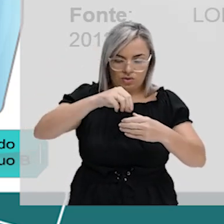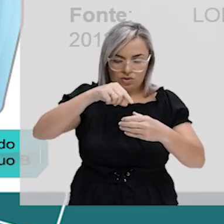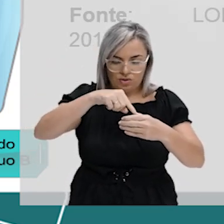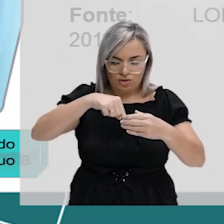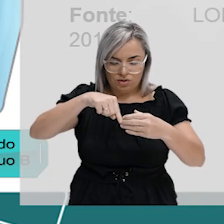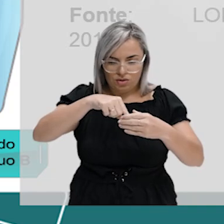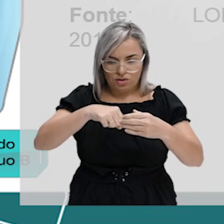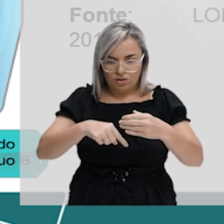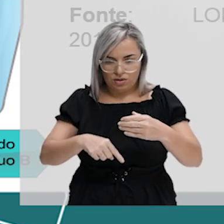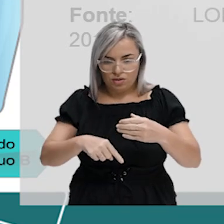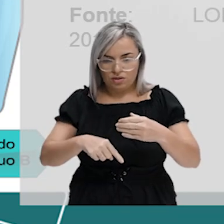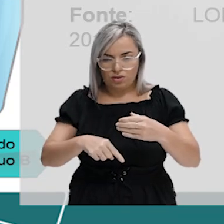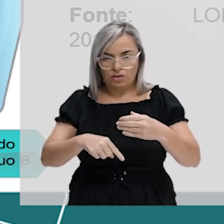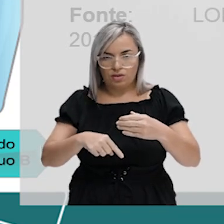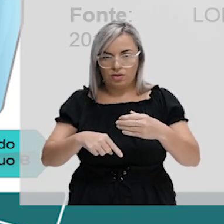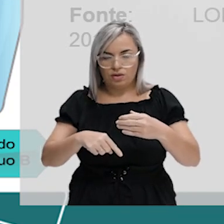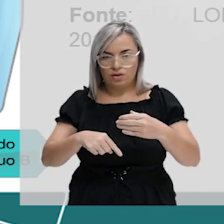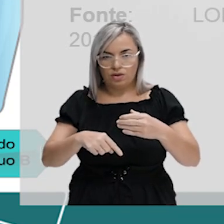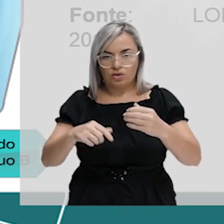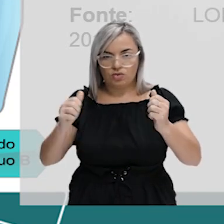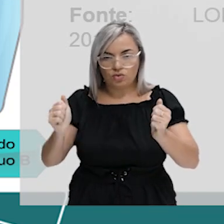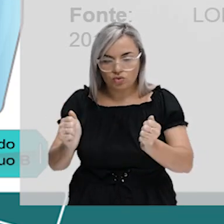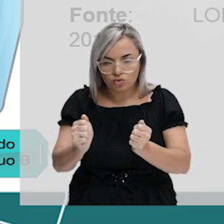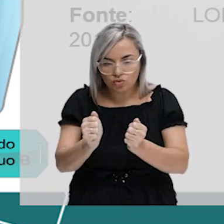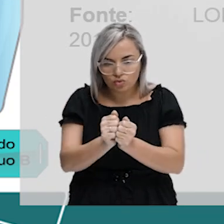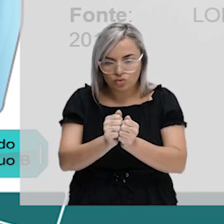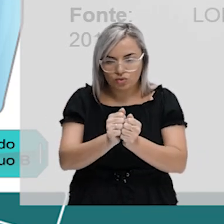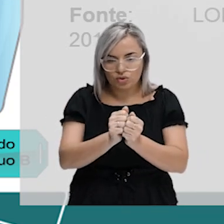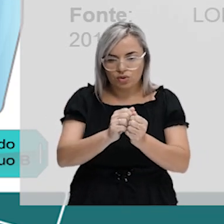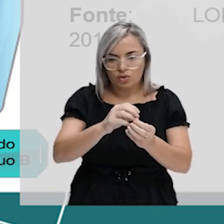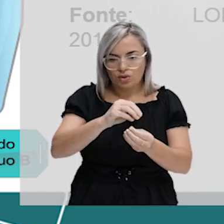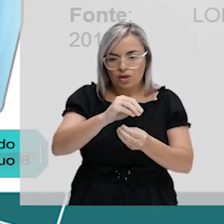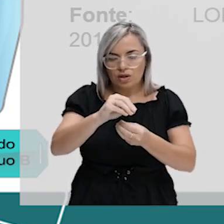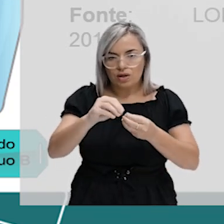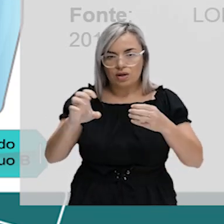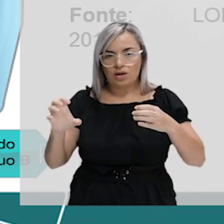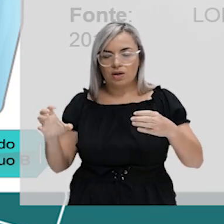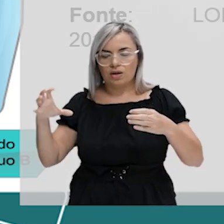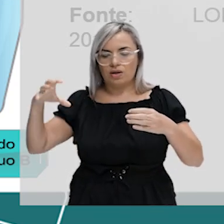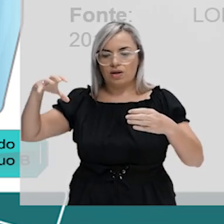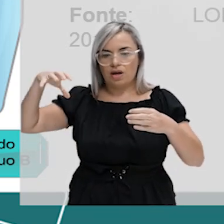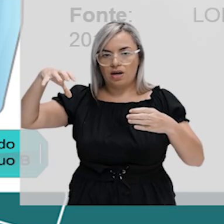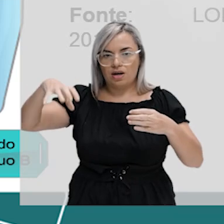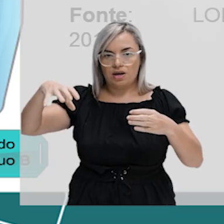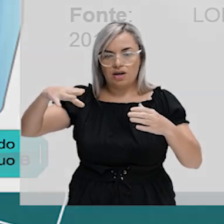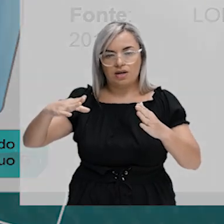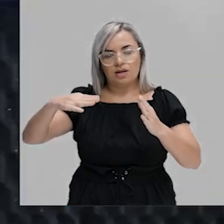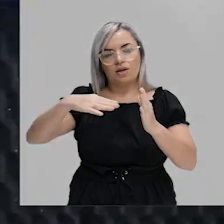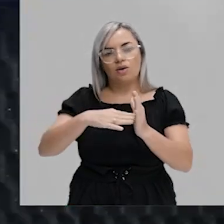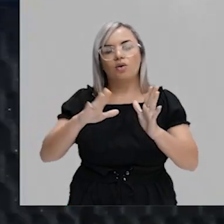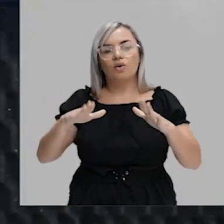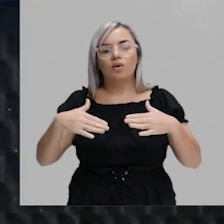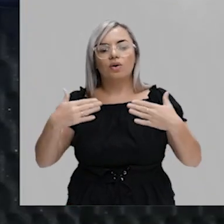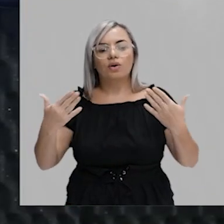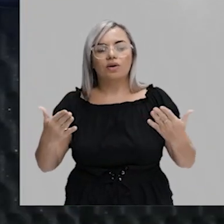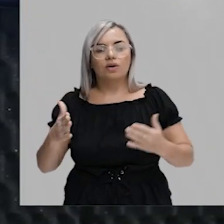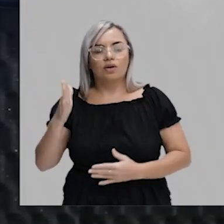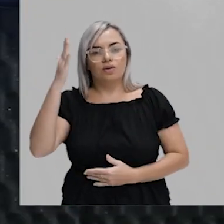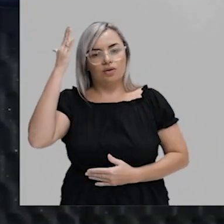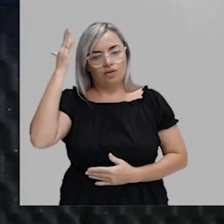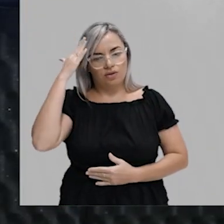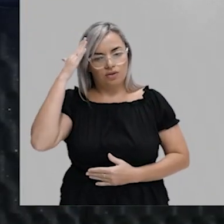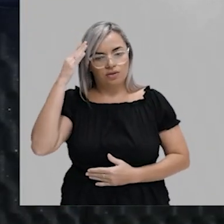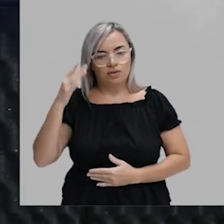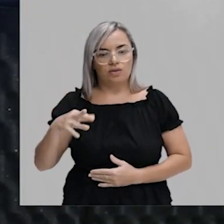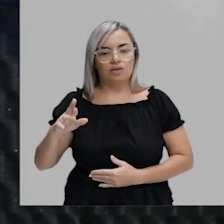tubos as enzimas de restrição. E aí, o que vocês entendem por enzima de restrição? Nós tivemos uma